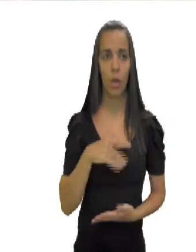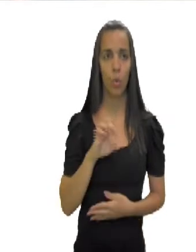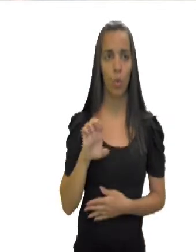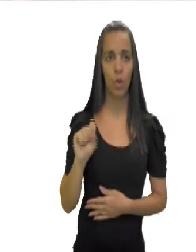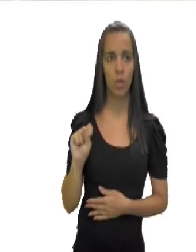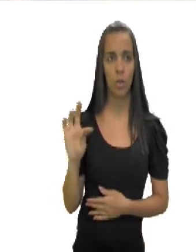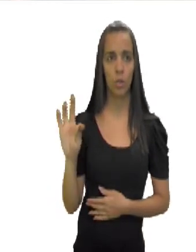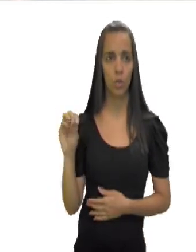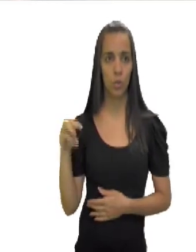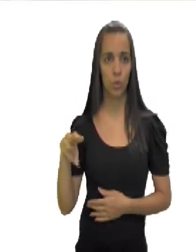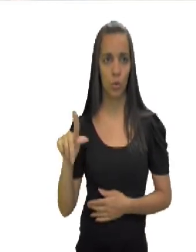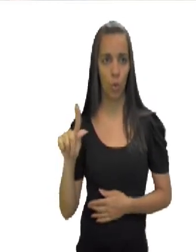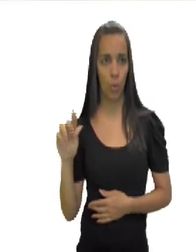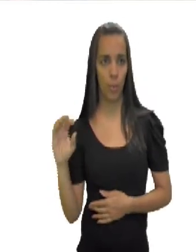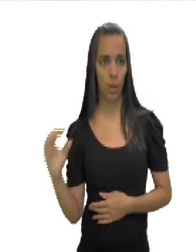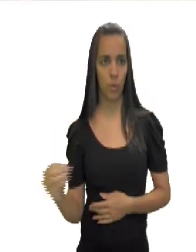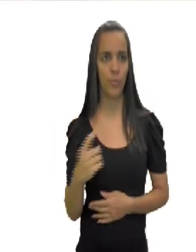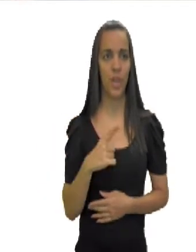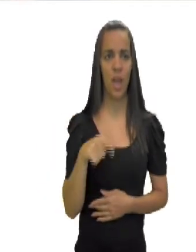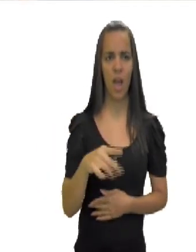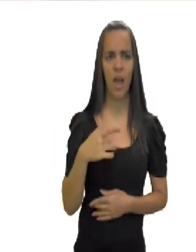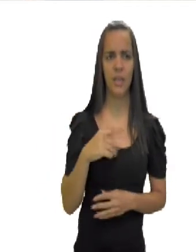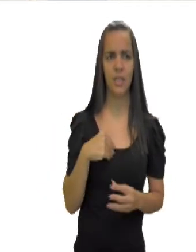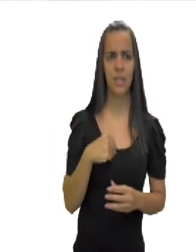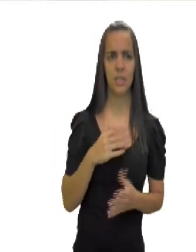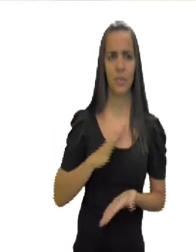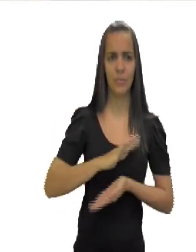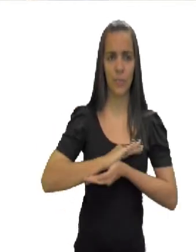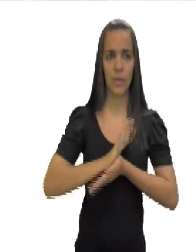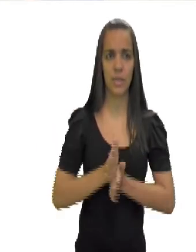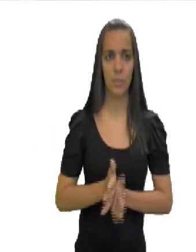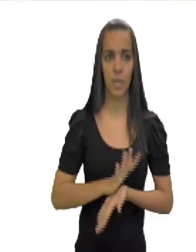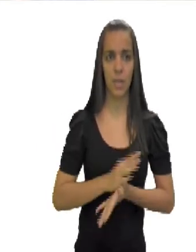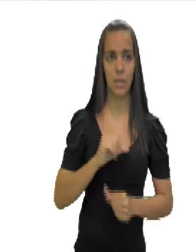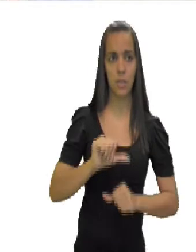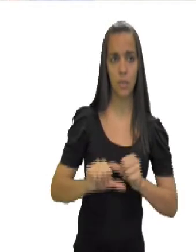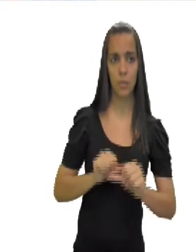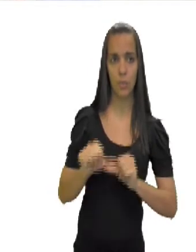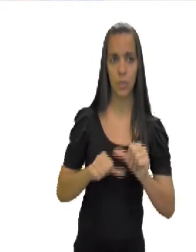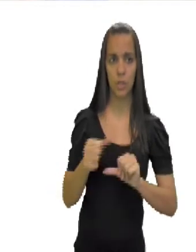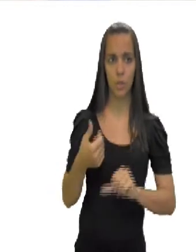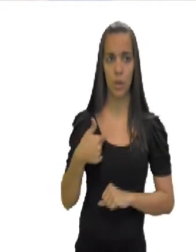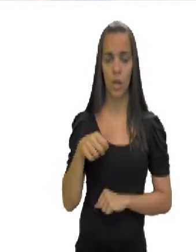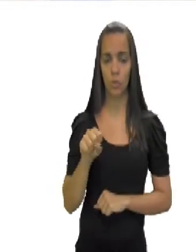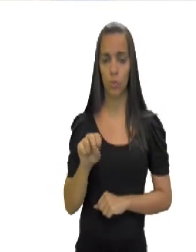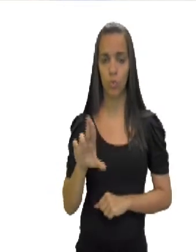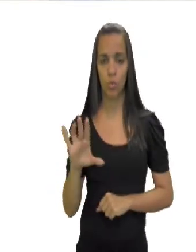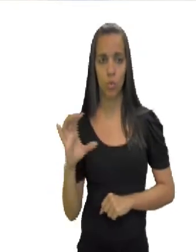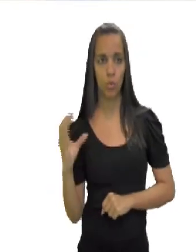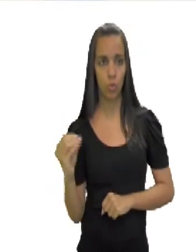Aí são esmagados e misturados com o suco